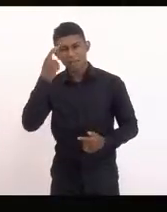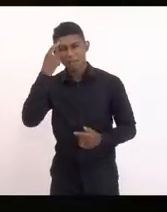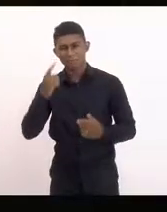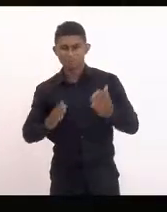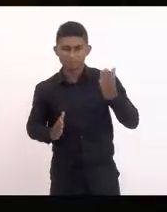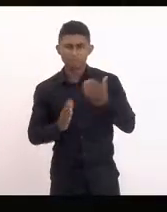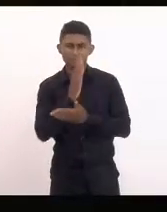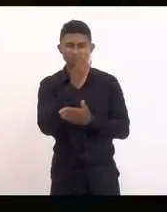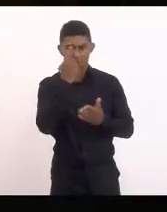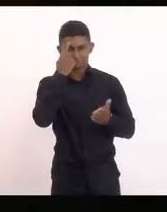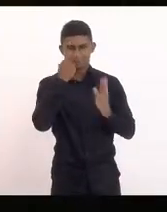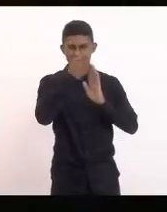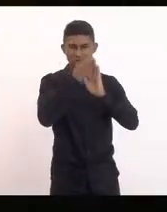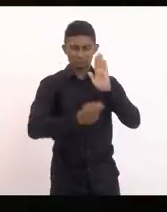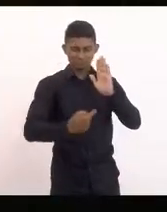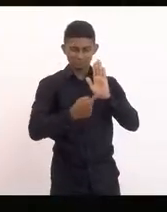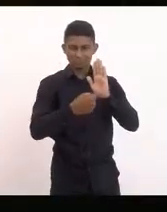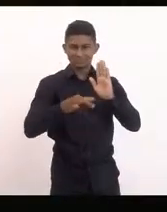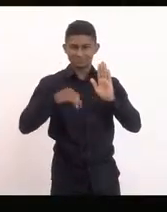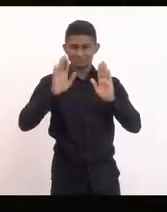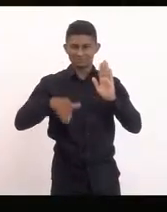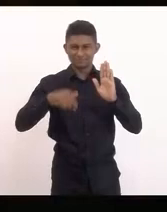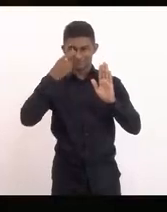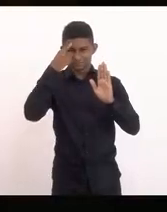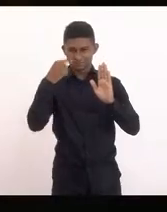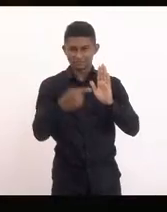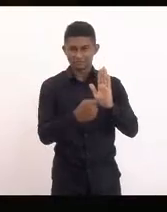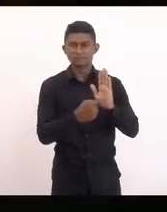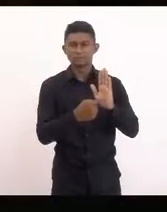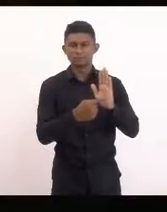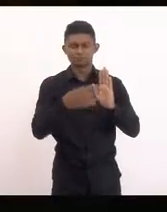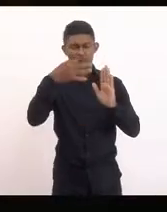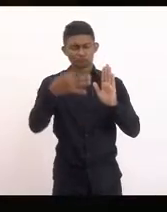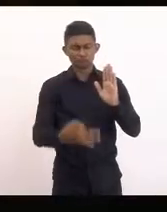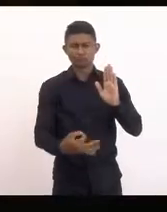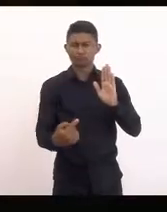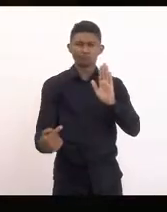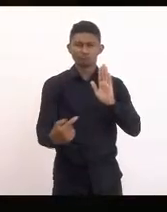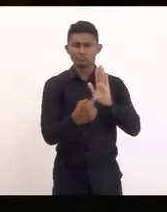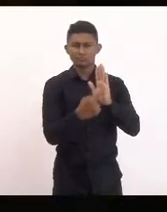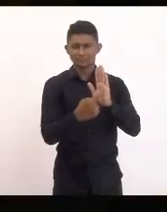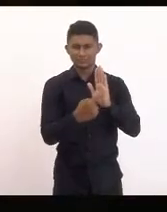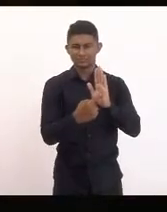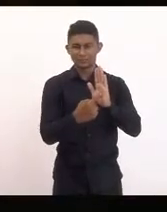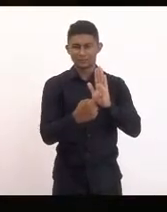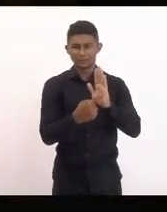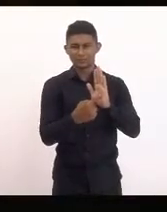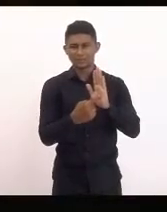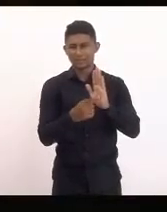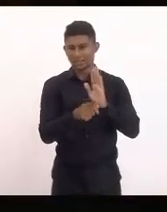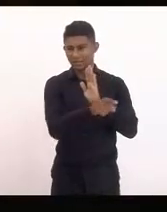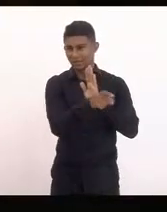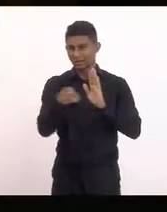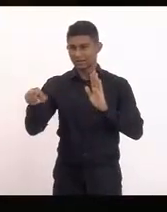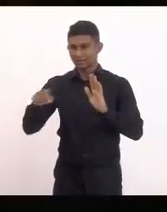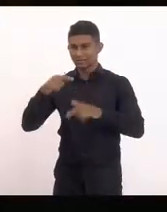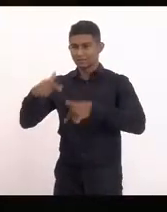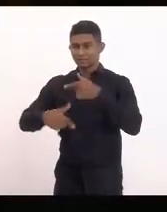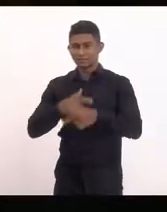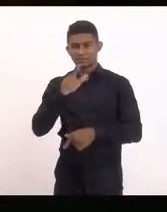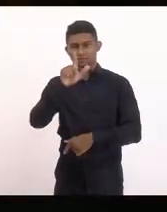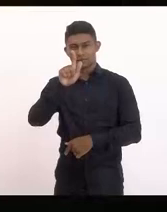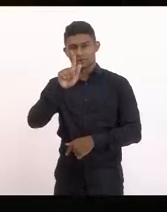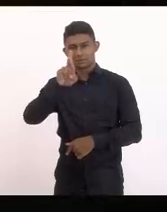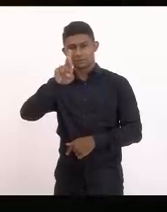um texto final que garantia uma gratificação de regime especial de trabalho, que é o GRET,